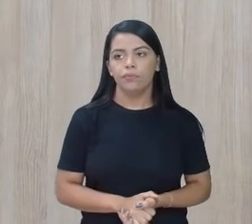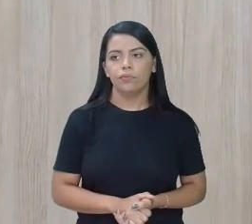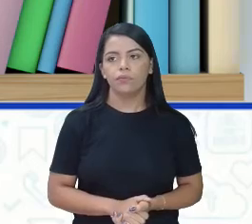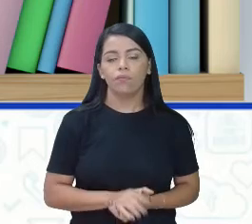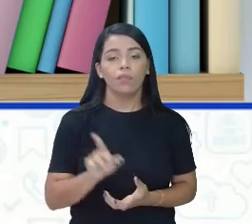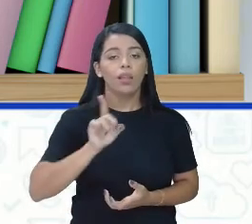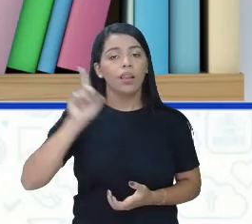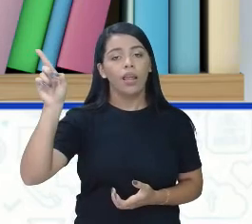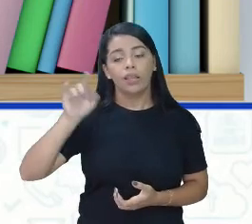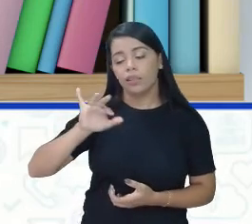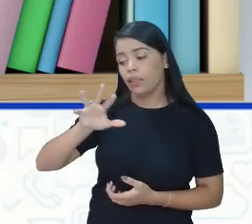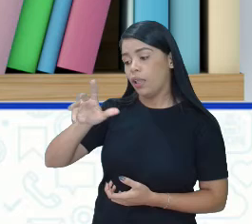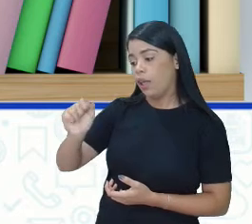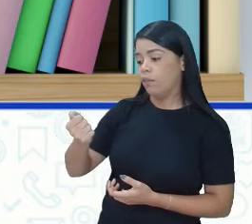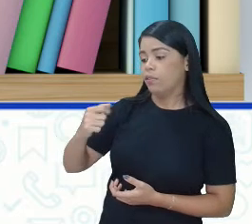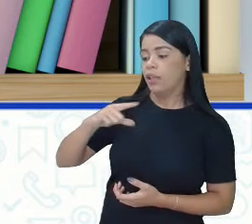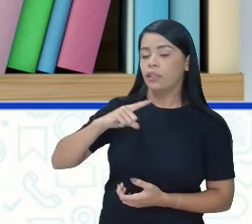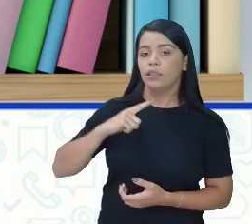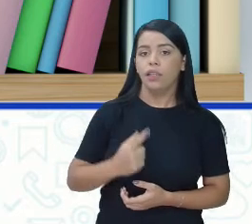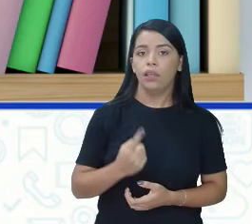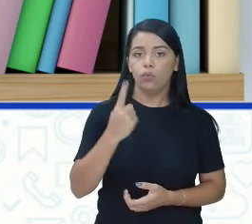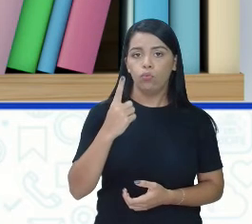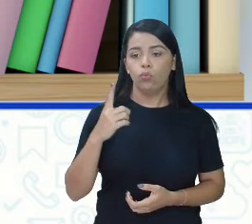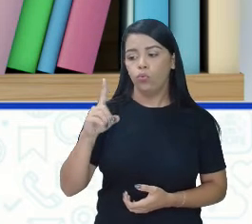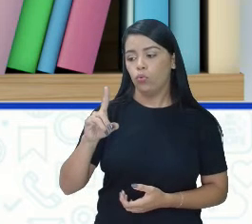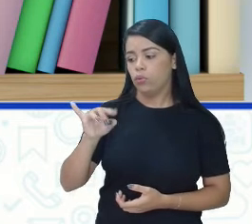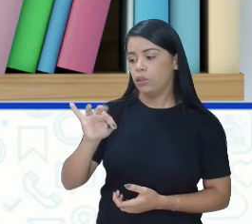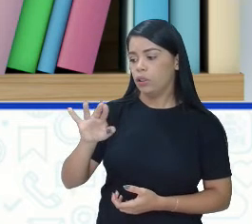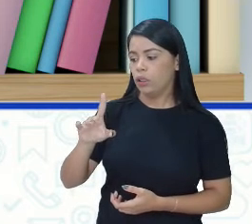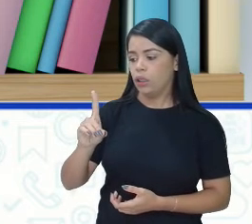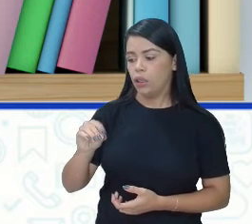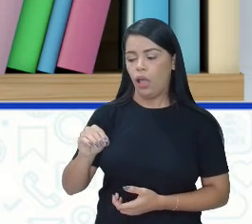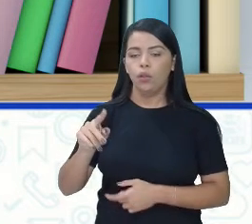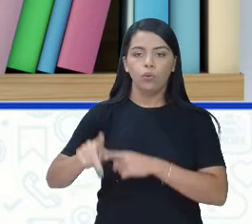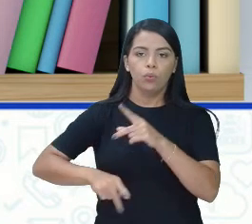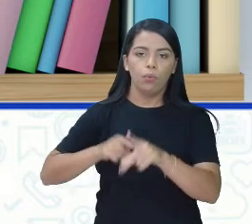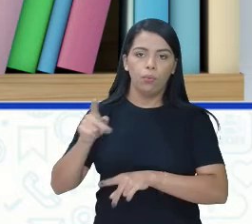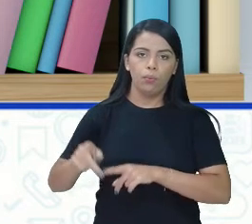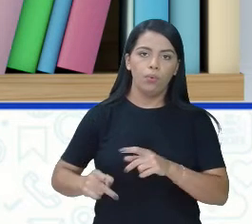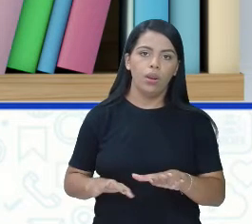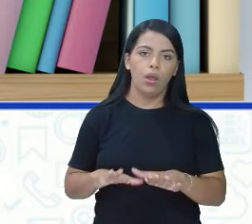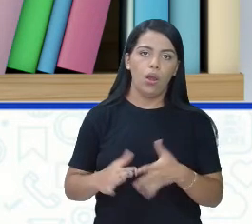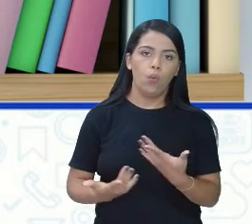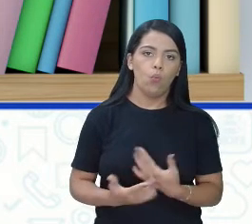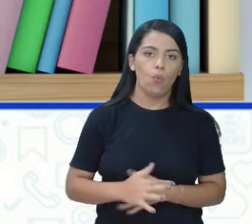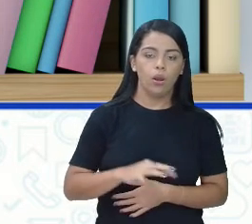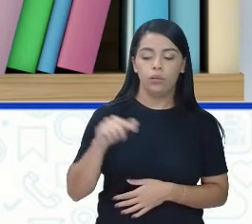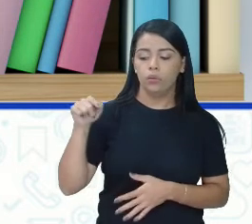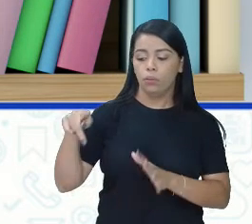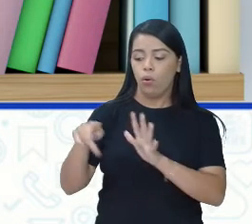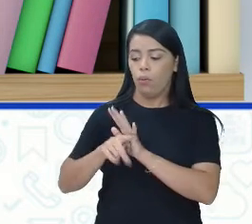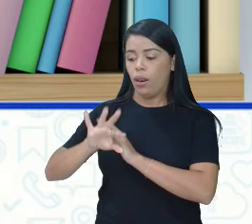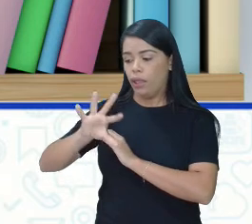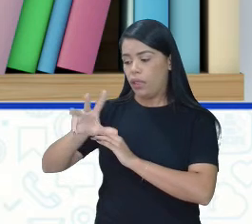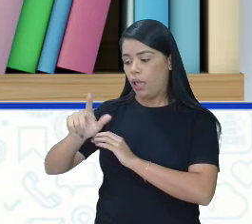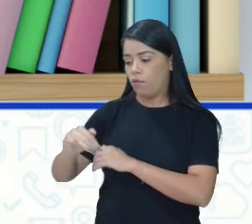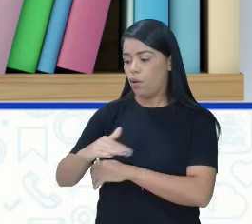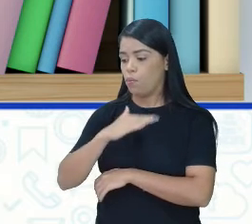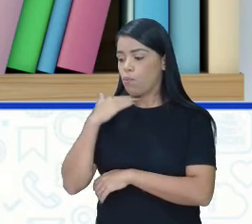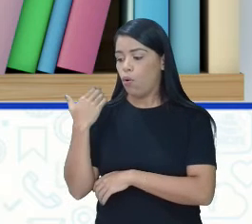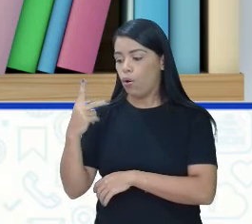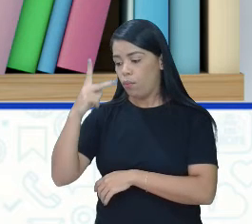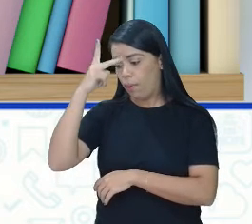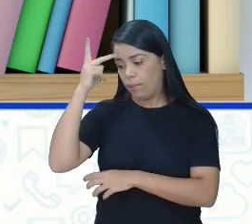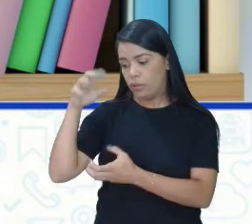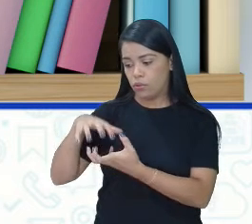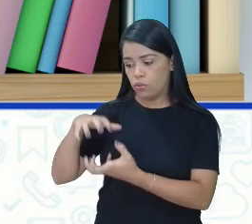na África tem um ditado que diz assim: quando na África morre um ancião, é uma biblioteca